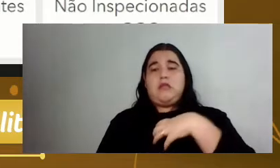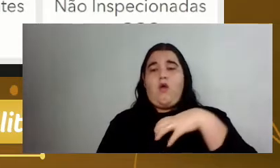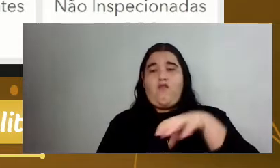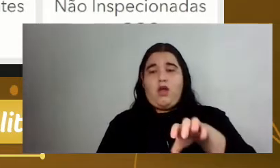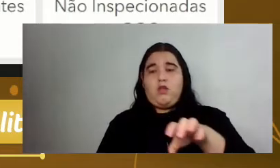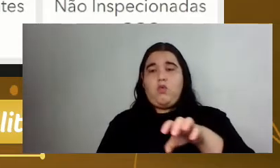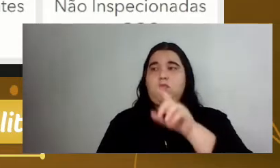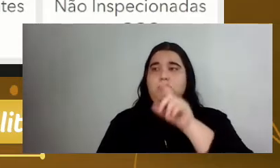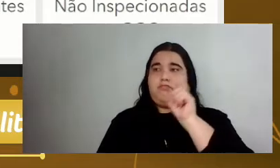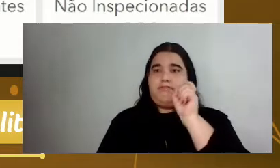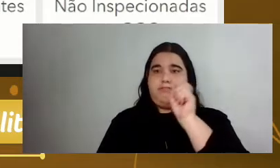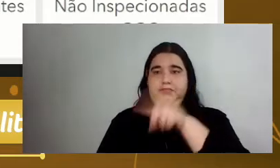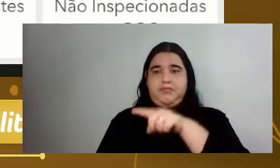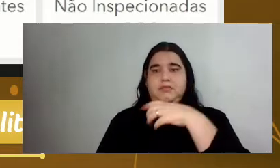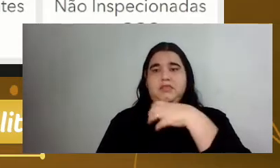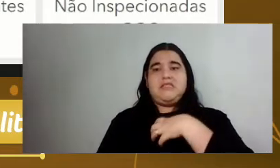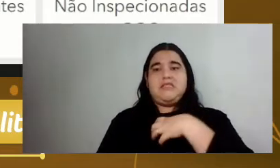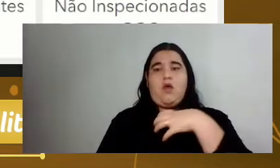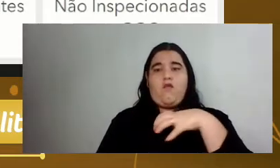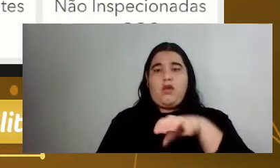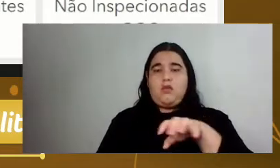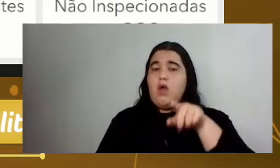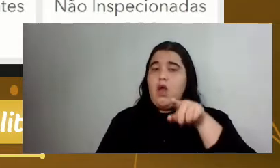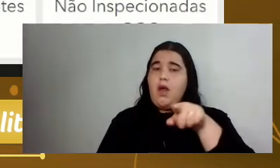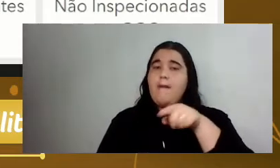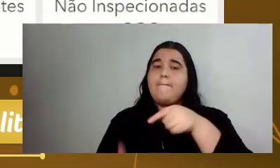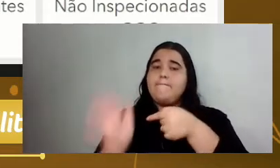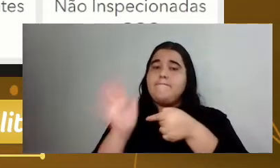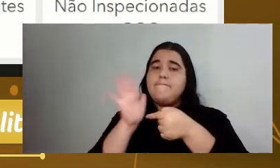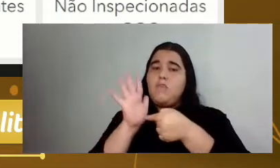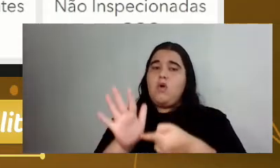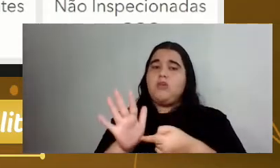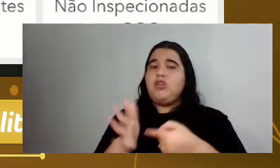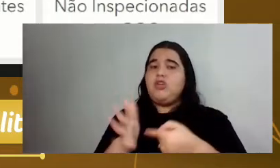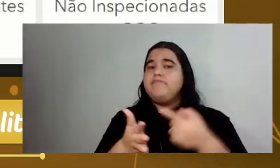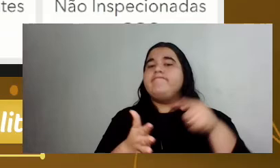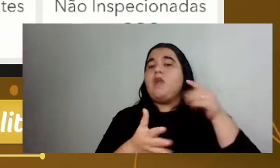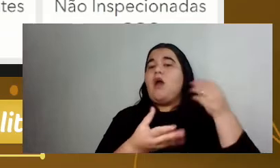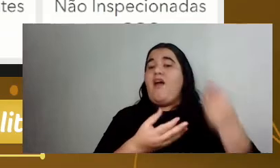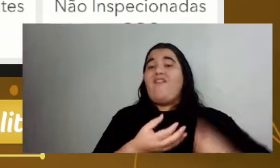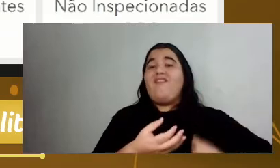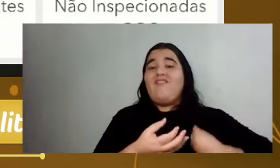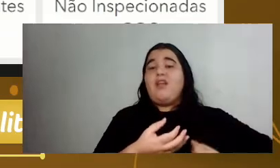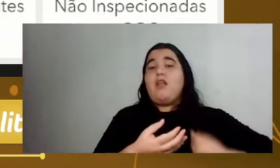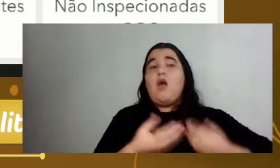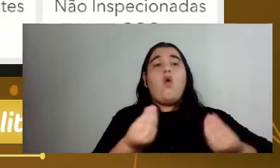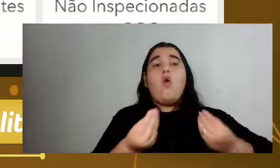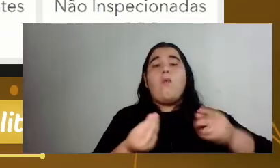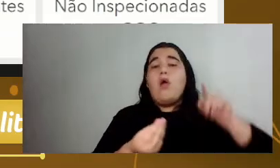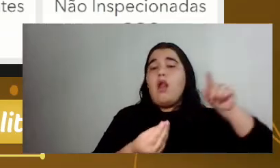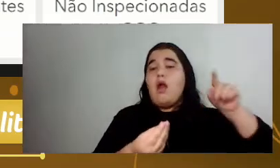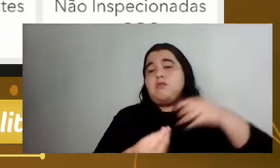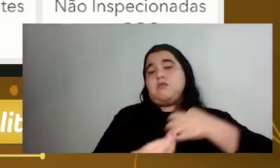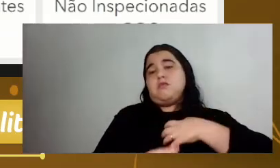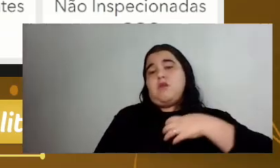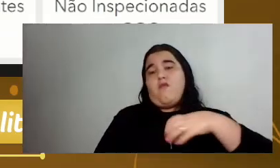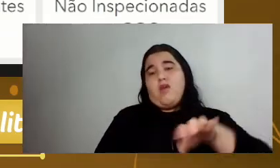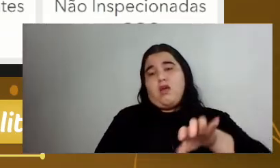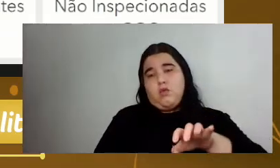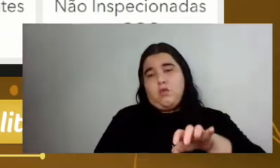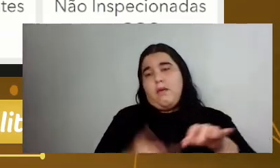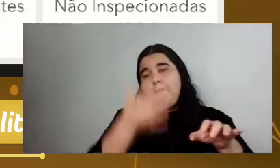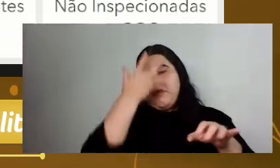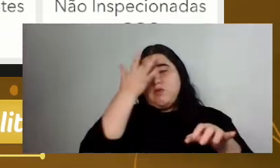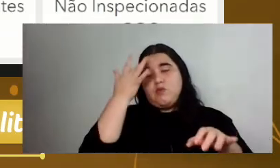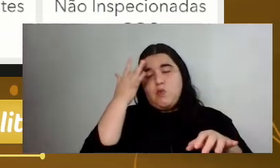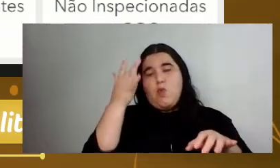de Salvador. Então, ele vai mostrar aqui como que está a situação em Salvador. Então, a gente vai ter uma visão, o pessoal que faz a gestão